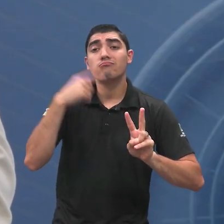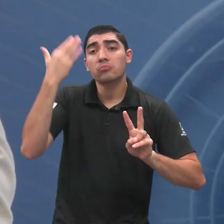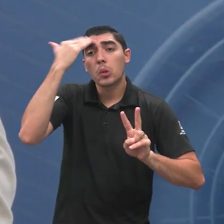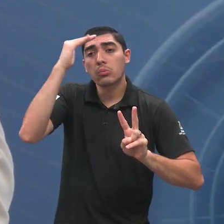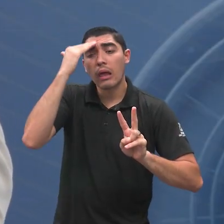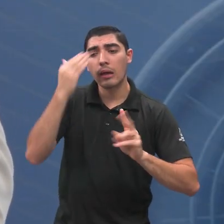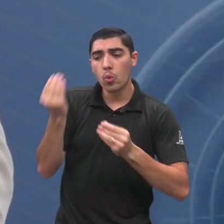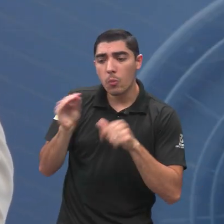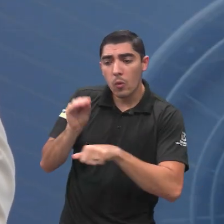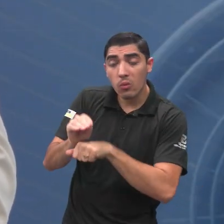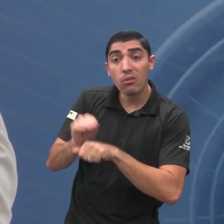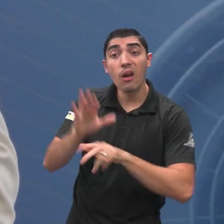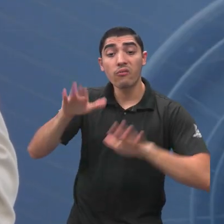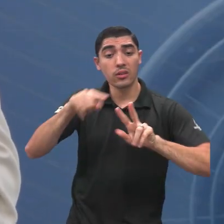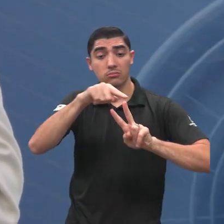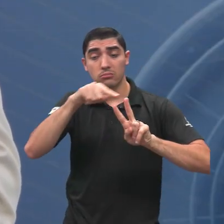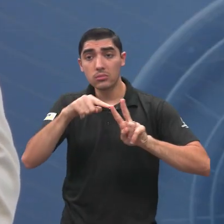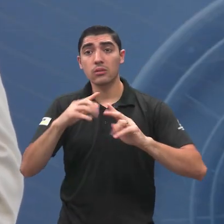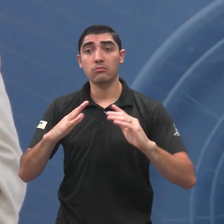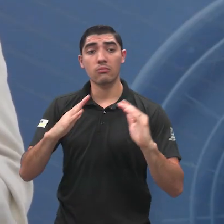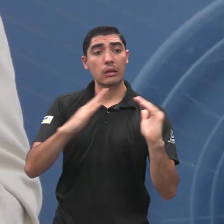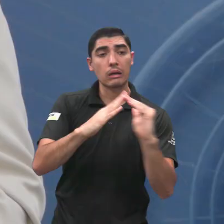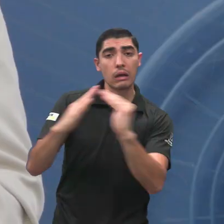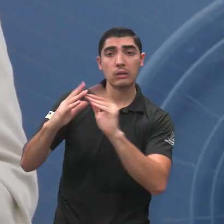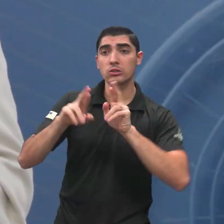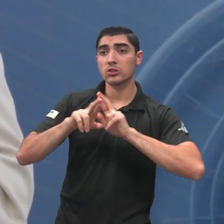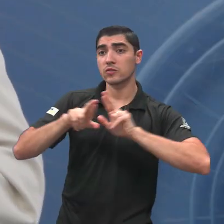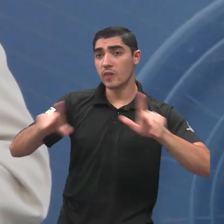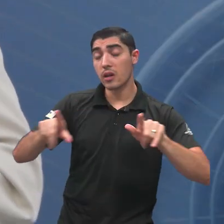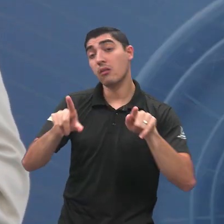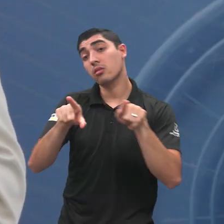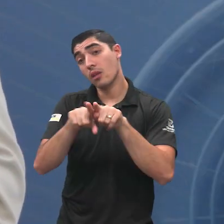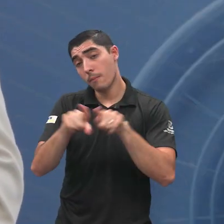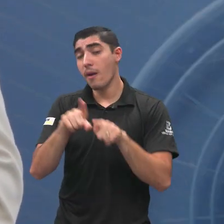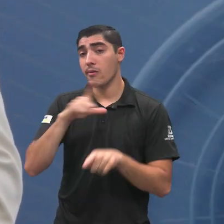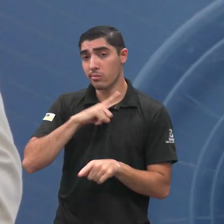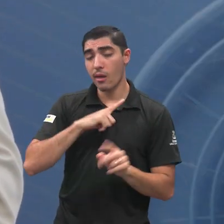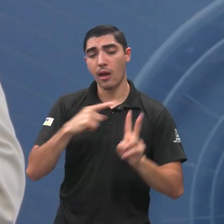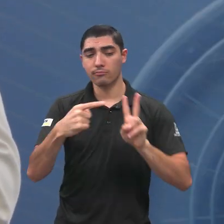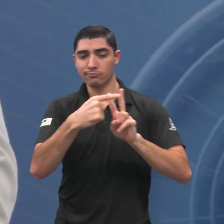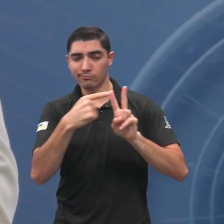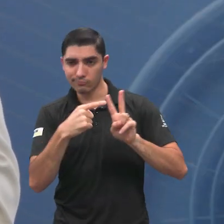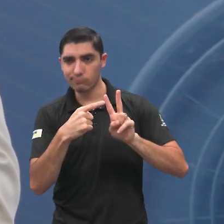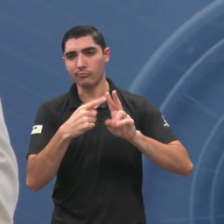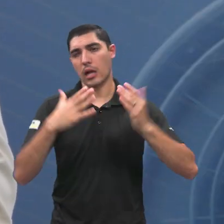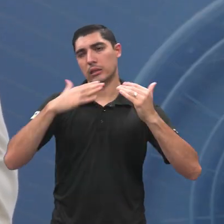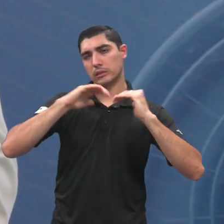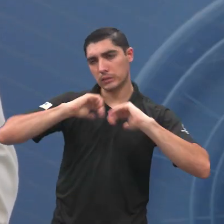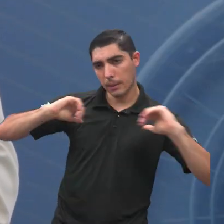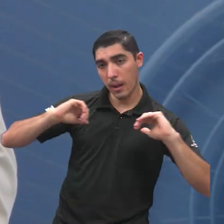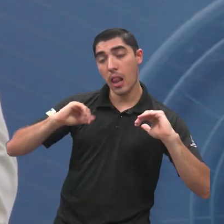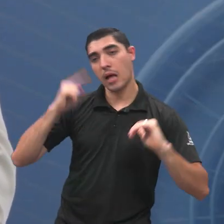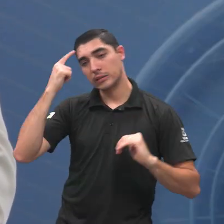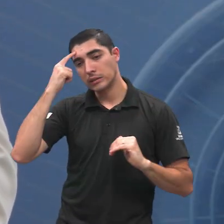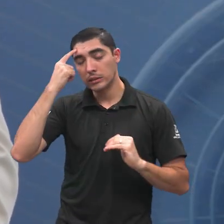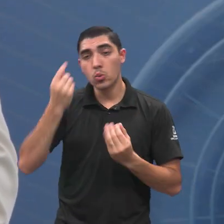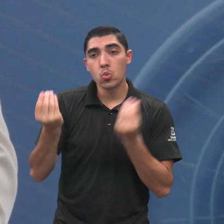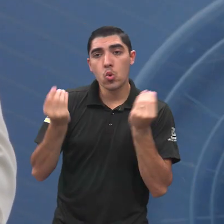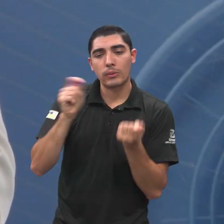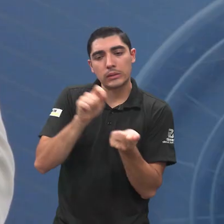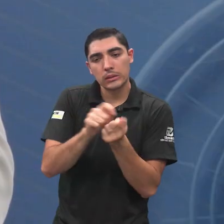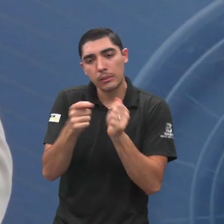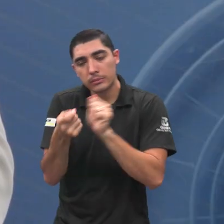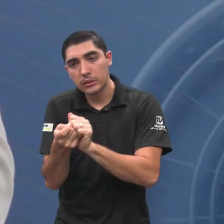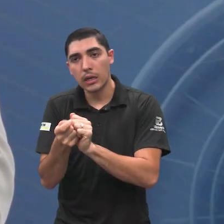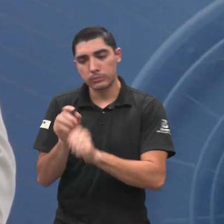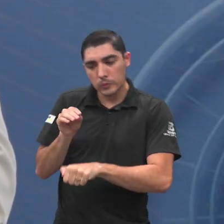mesmo morando em casas diferentes, e também casais divorciados que precisam adaptar a